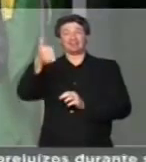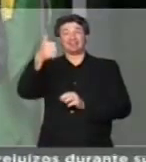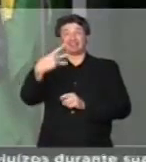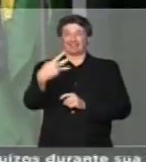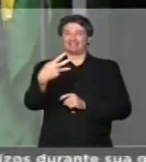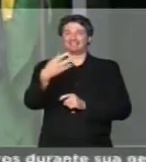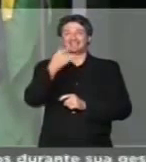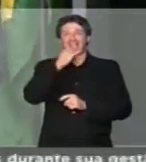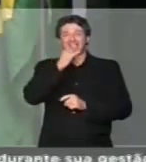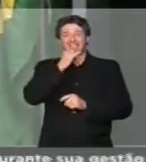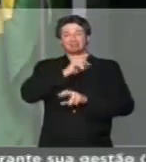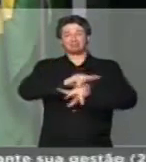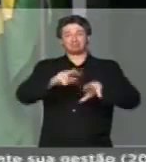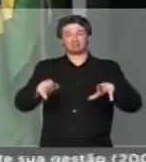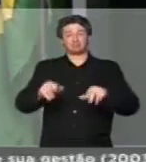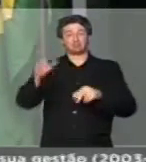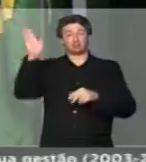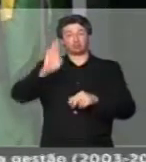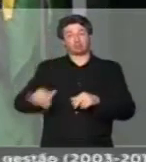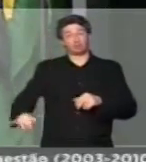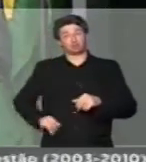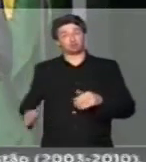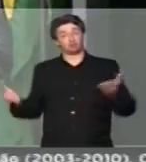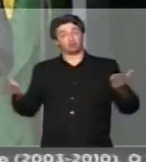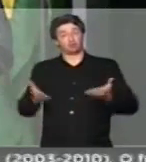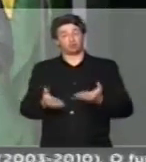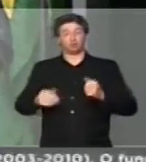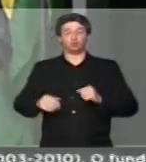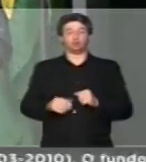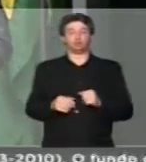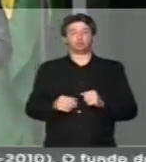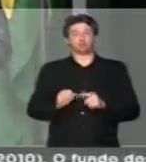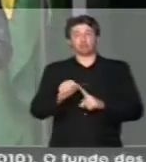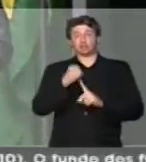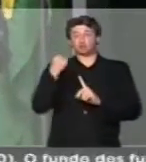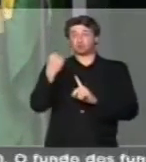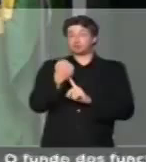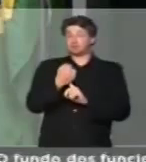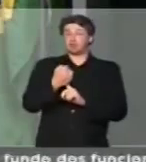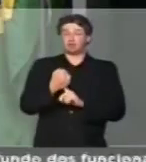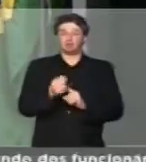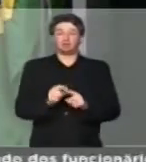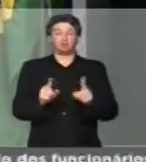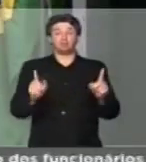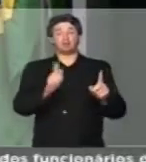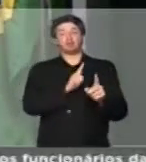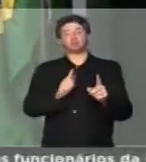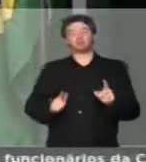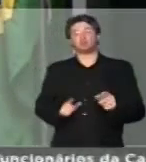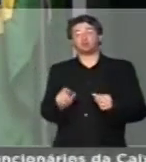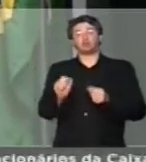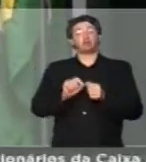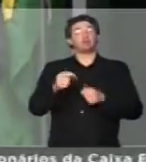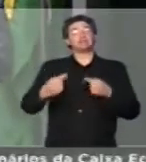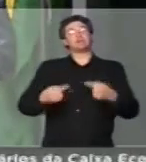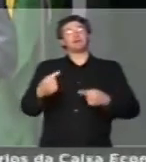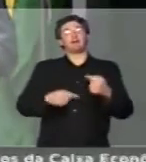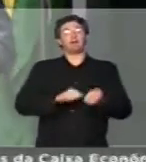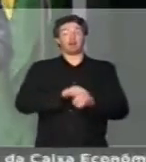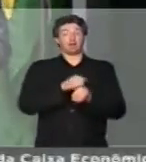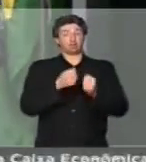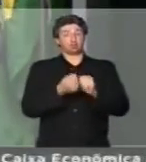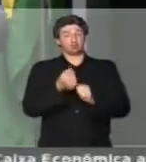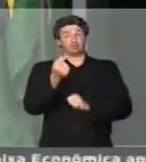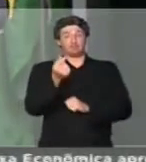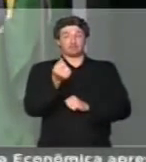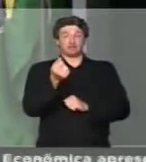de como a sociedade brasileira é atingida no social, enquanto o governo só trata de ajuste